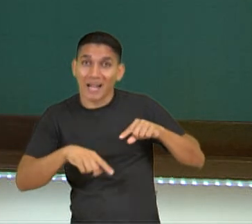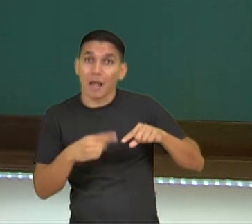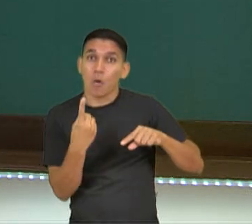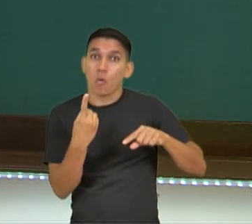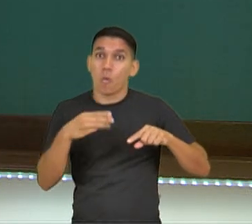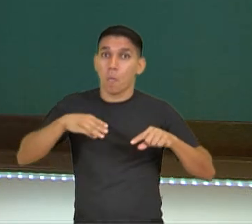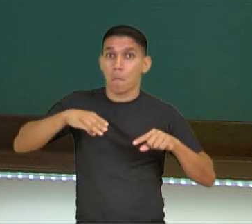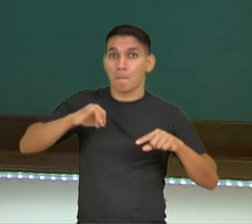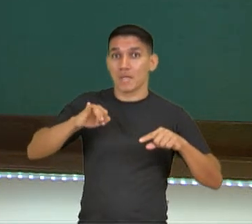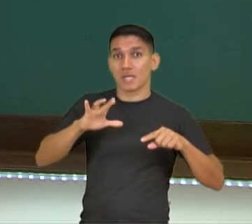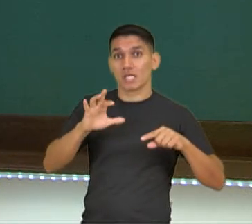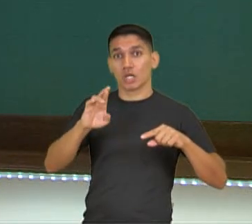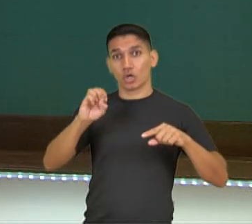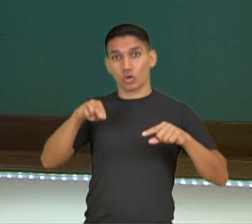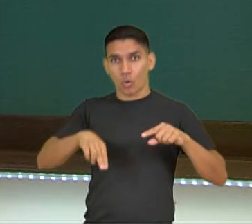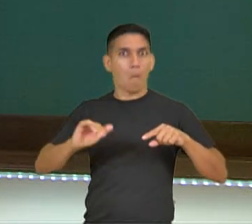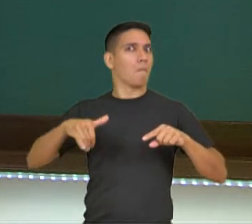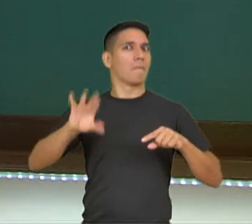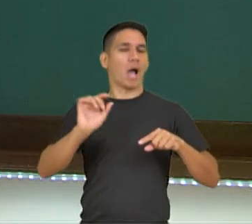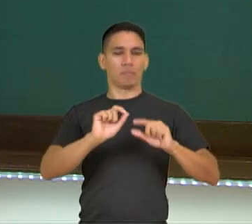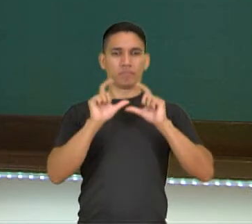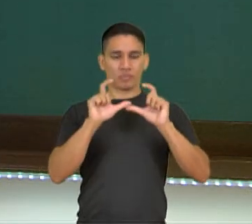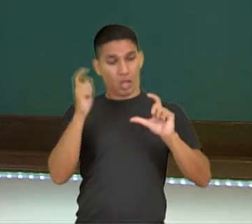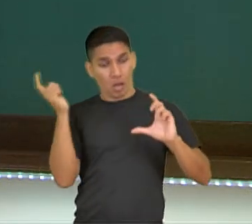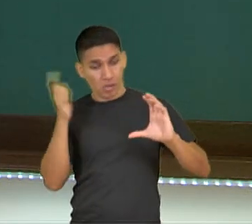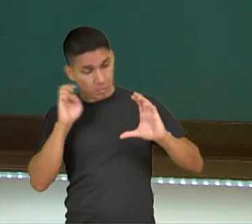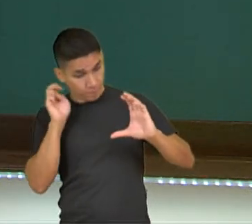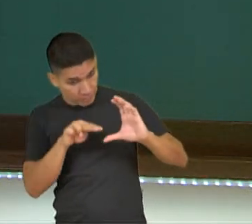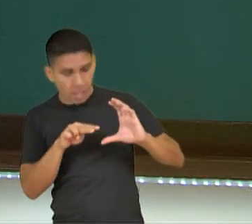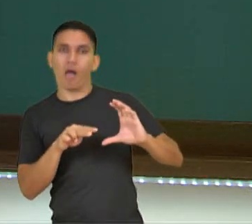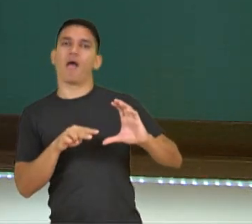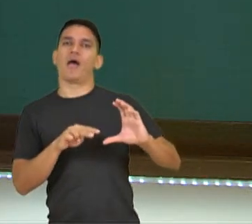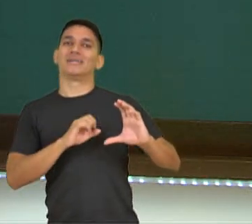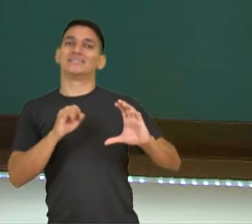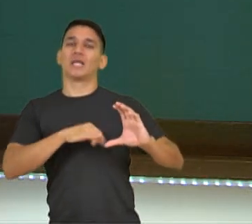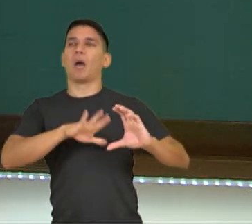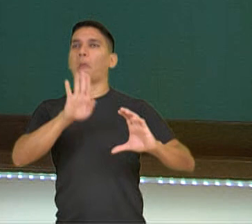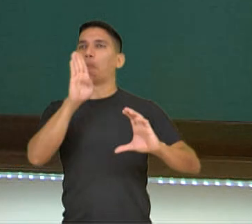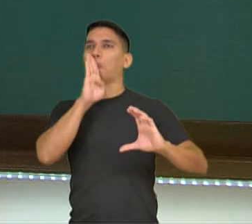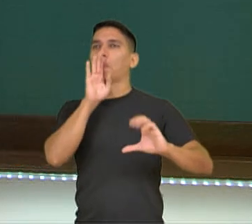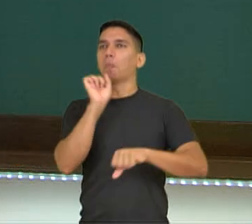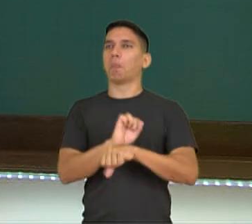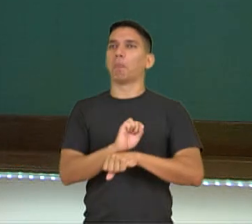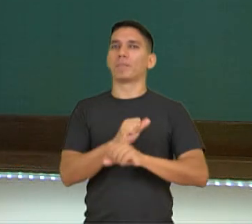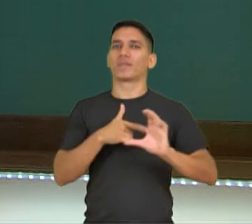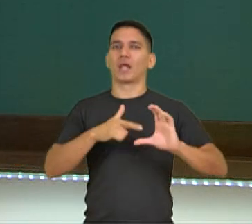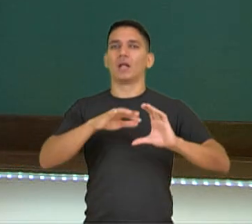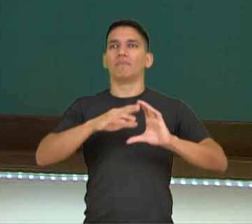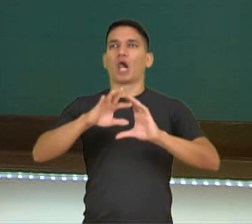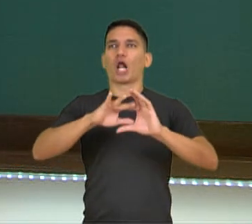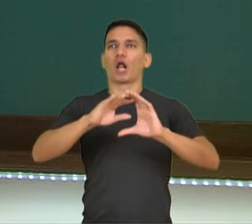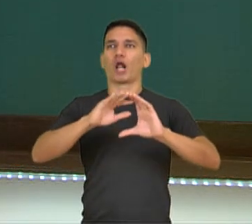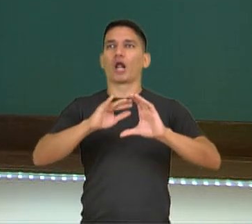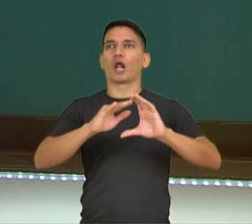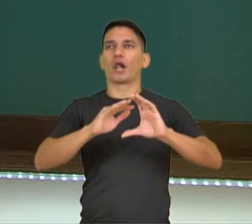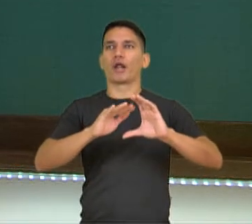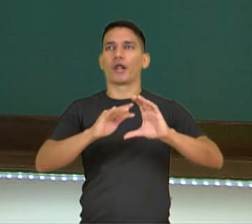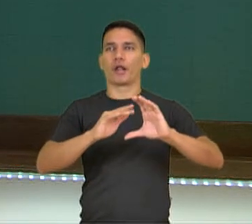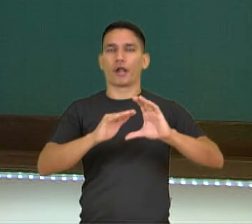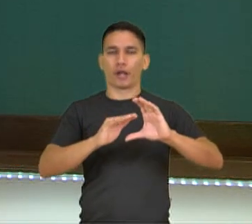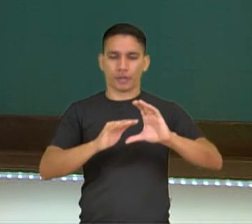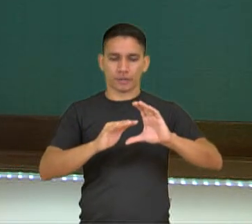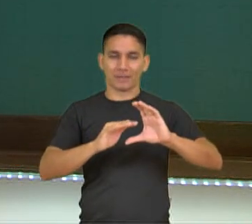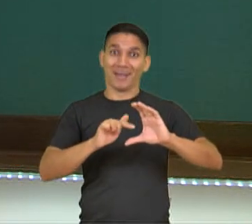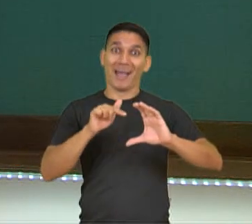a olho nu, tá certo? E aí, o que ocorre? Se você deixa em repouso um instante, ele vai para o fundo, ele precipita. Você